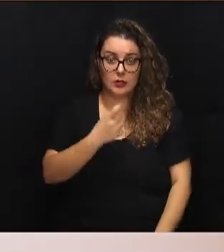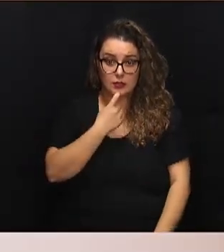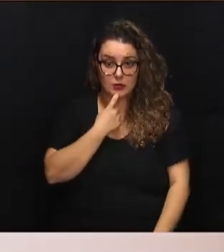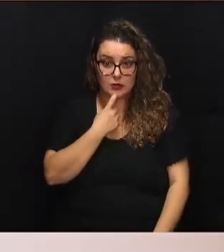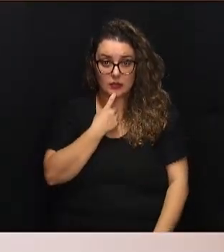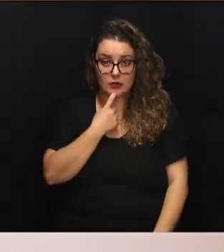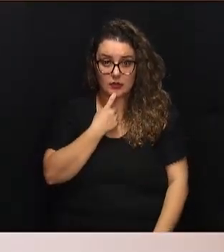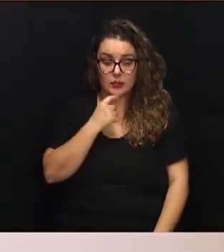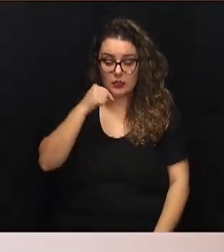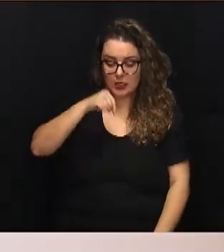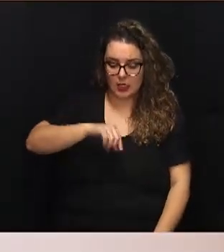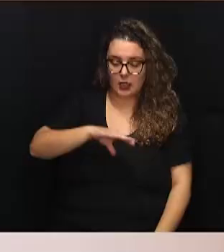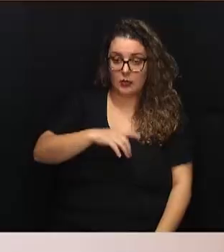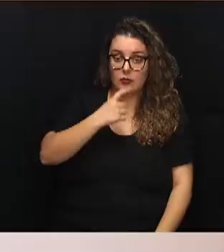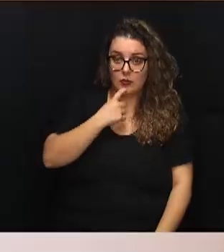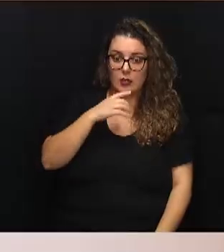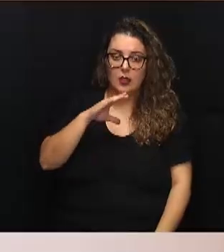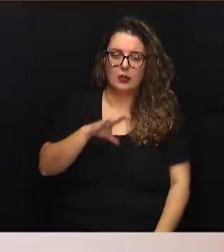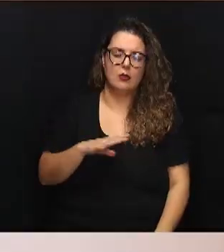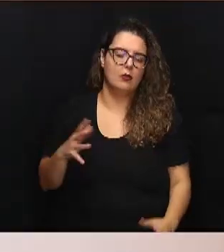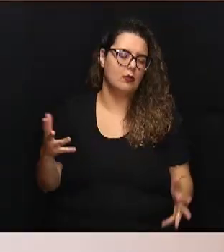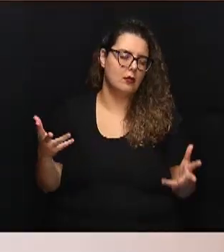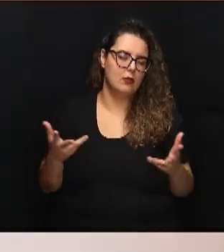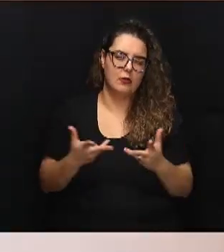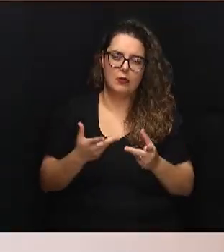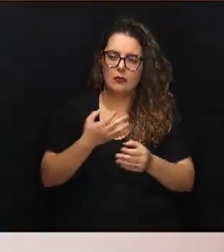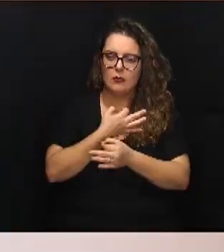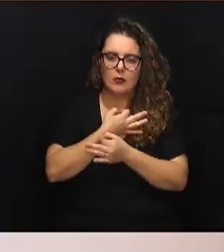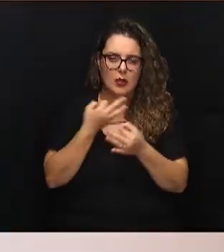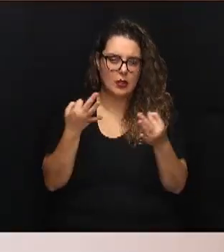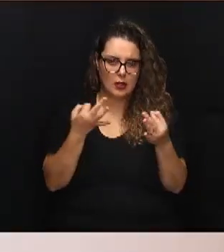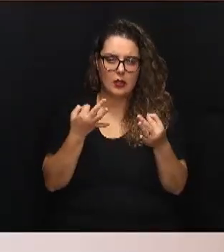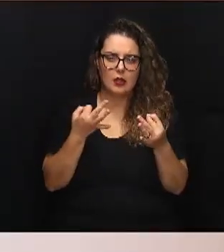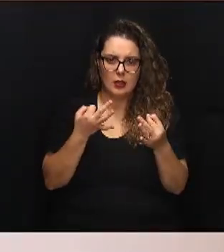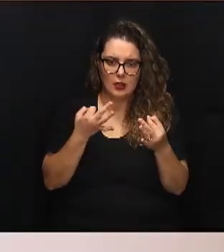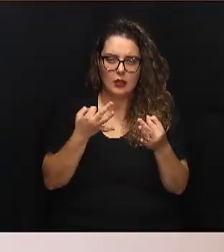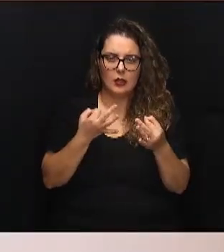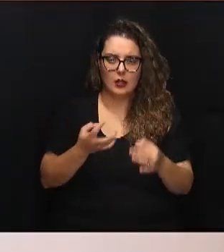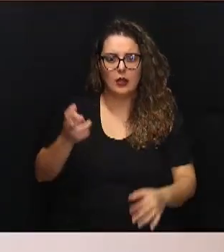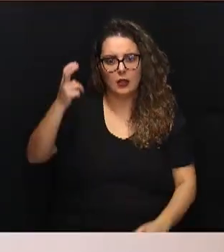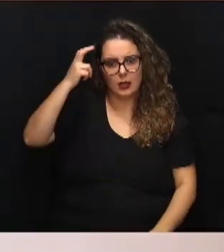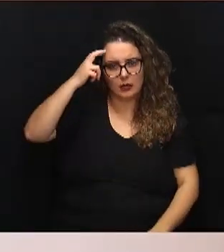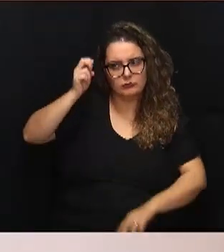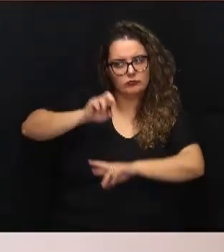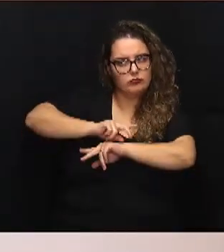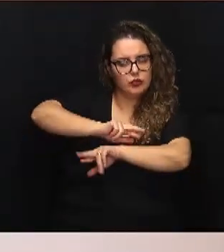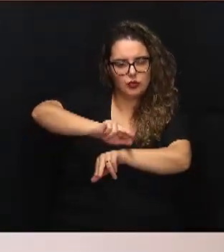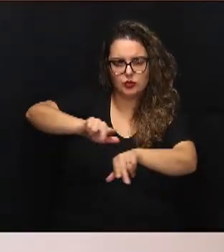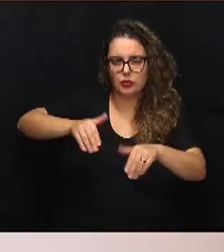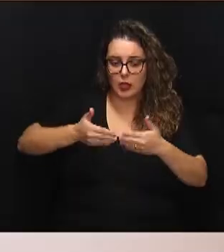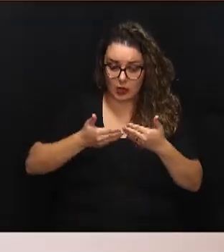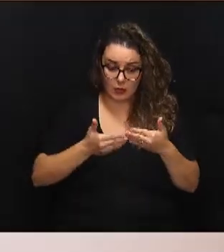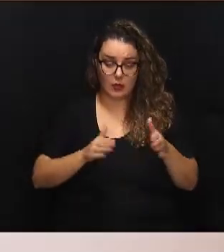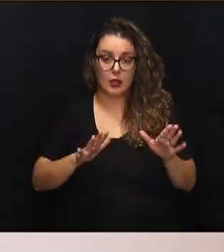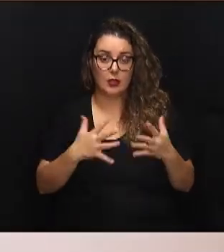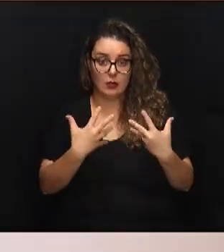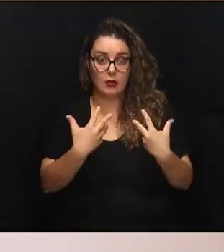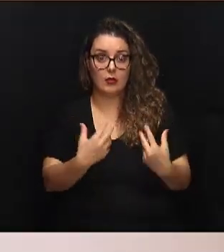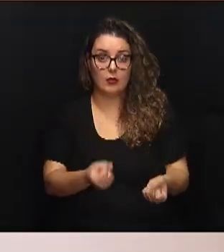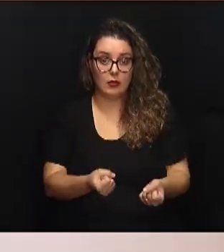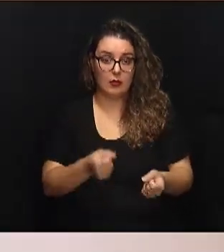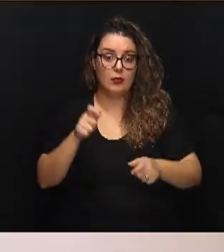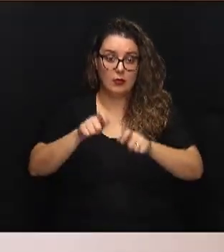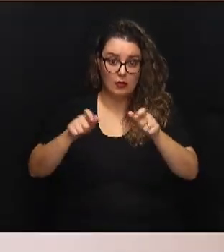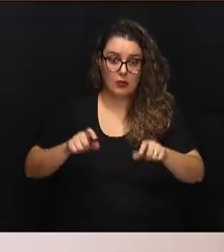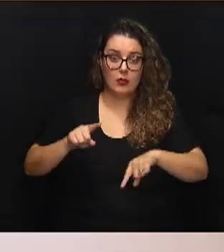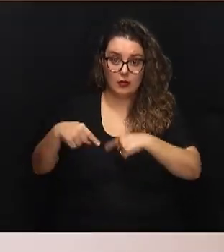E Campinas é uma cidade maravilhosa, é bem cultural, aberta a pessoas